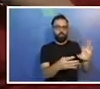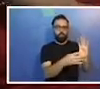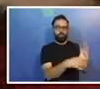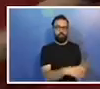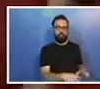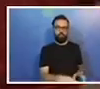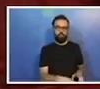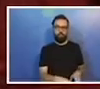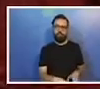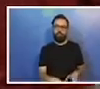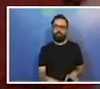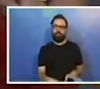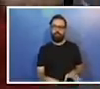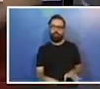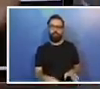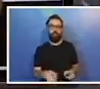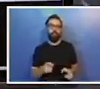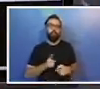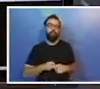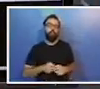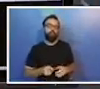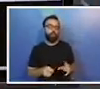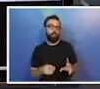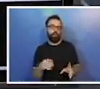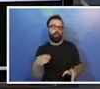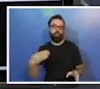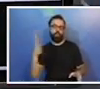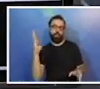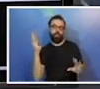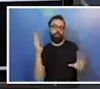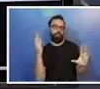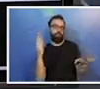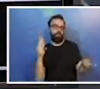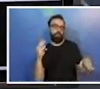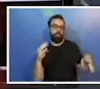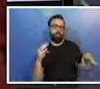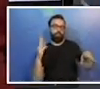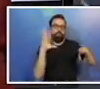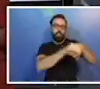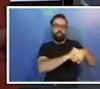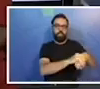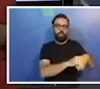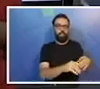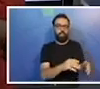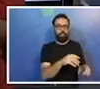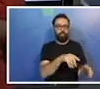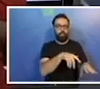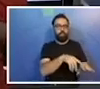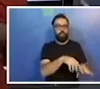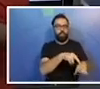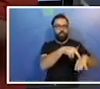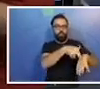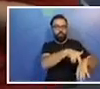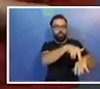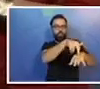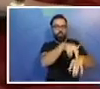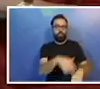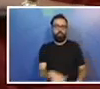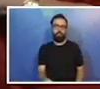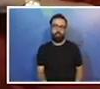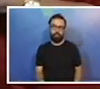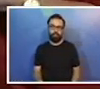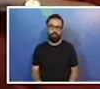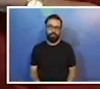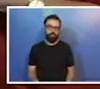tubarões. Mas, professora, então por que ele está atacando? Nesse texto está falando, entenda por que surfistas